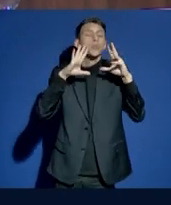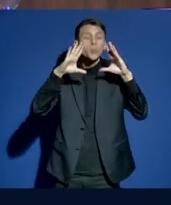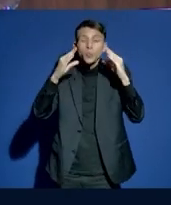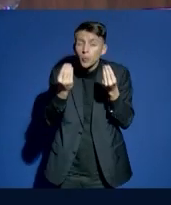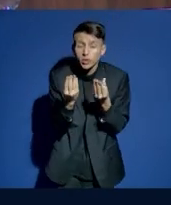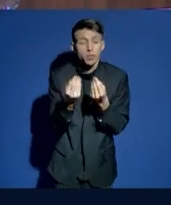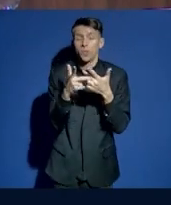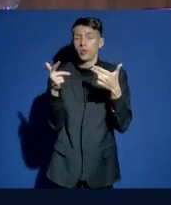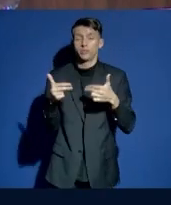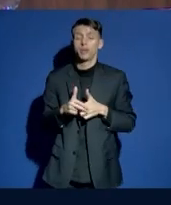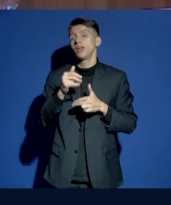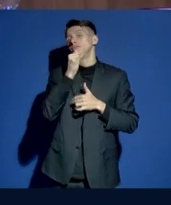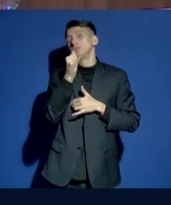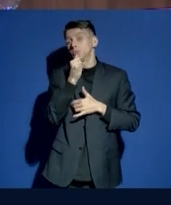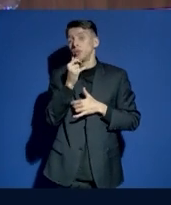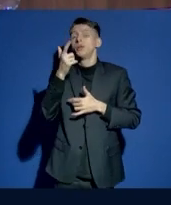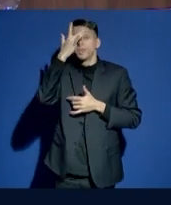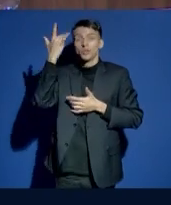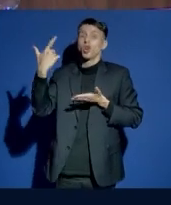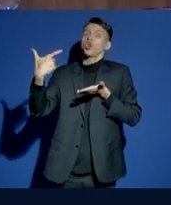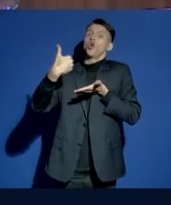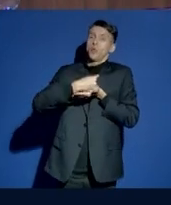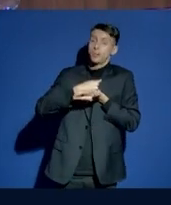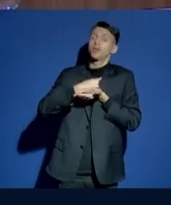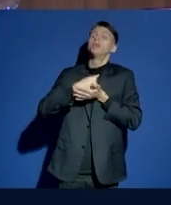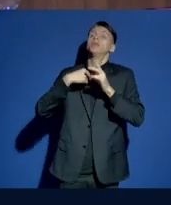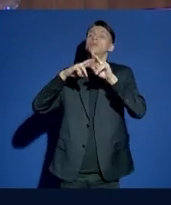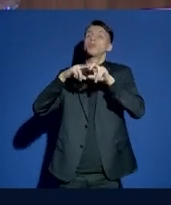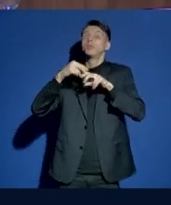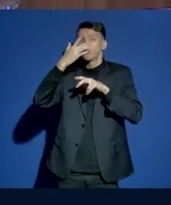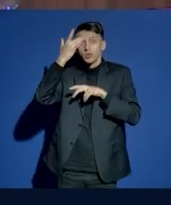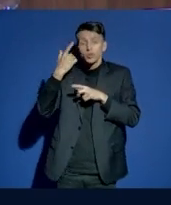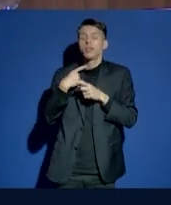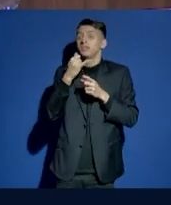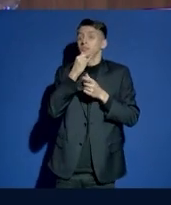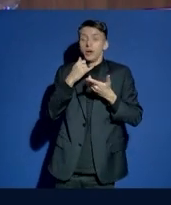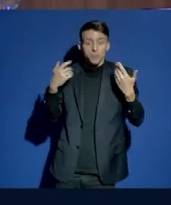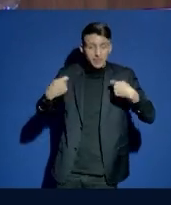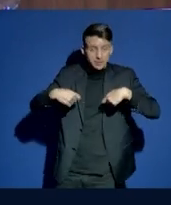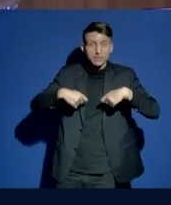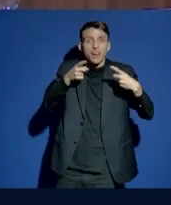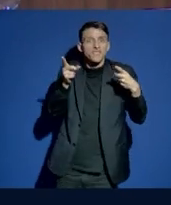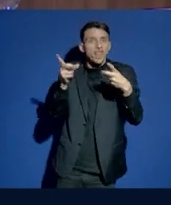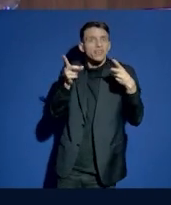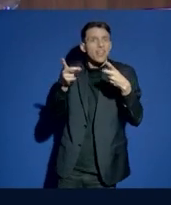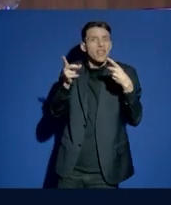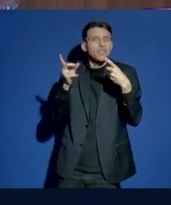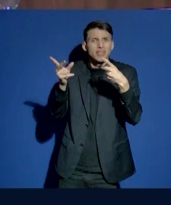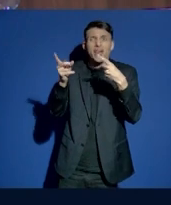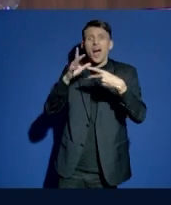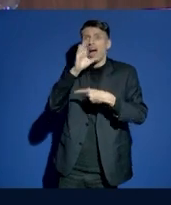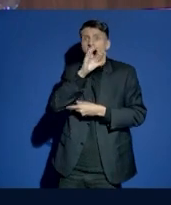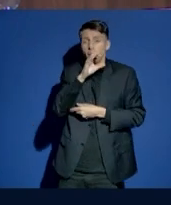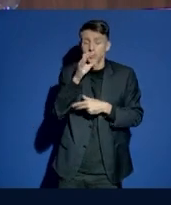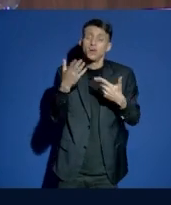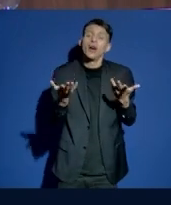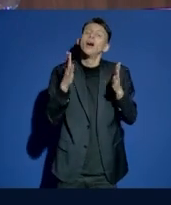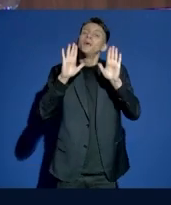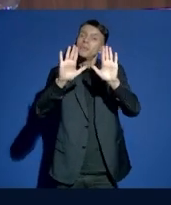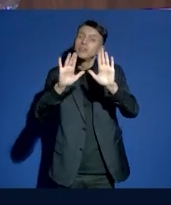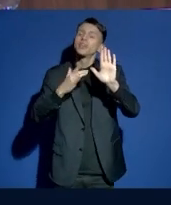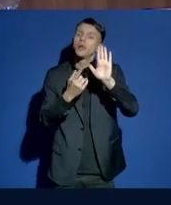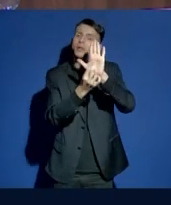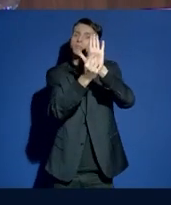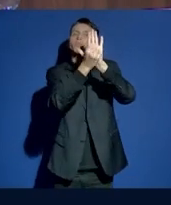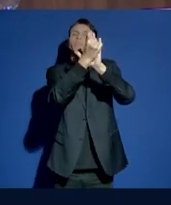vantagem tremenda para o comprador, que tem alguém que precisa forçado a vender, aí o preço cai, mas o preço já tá voltando.